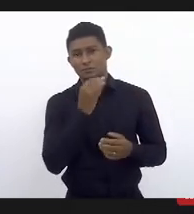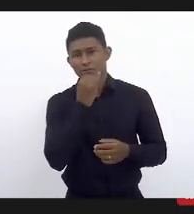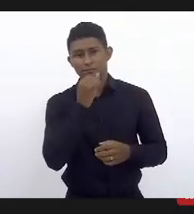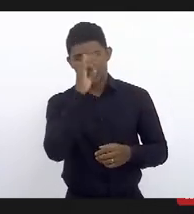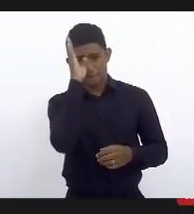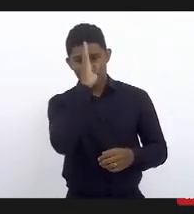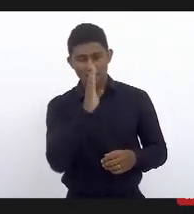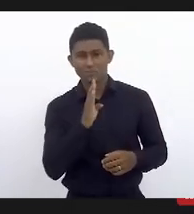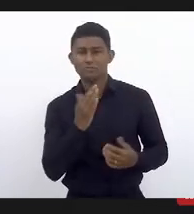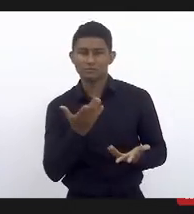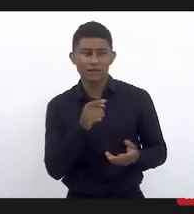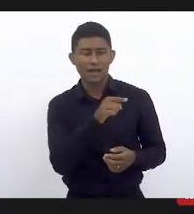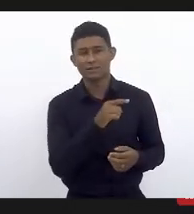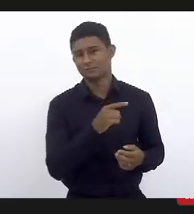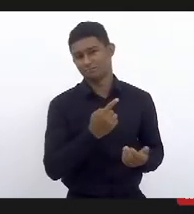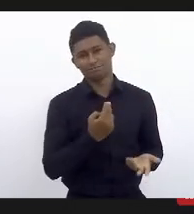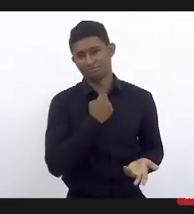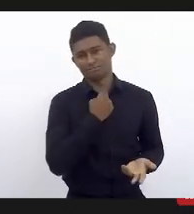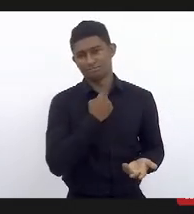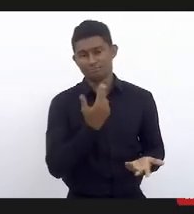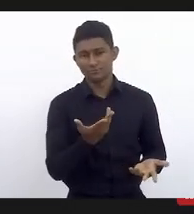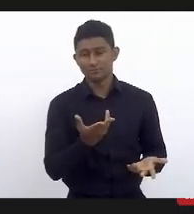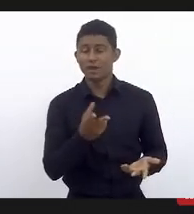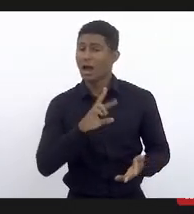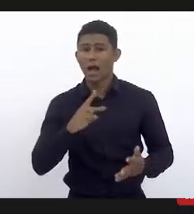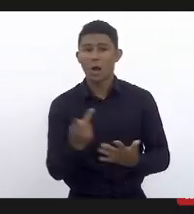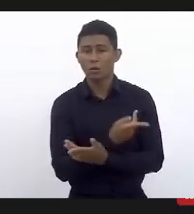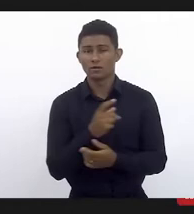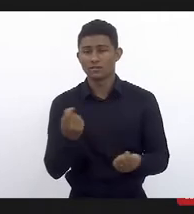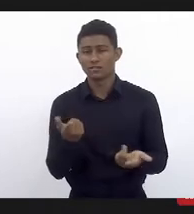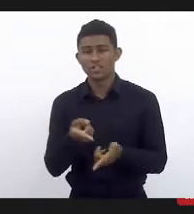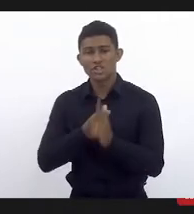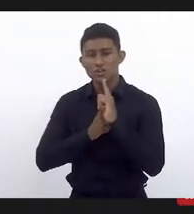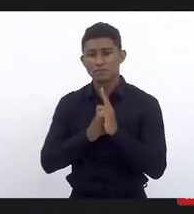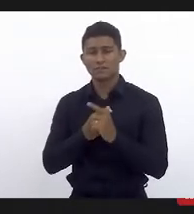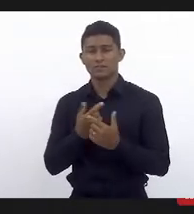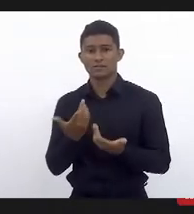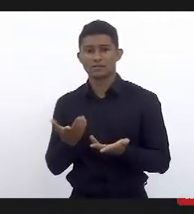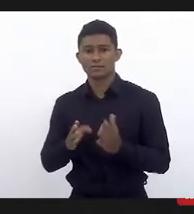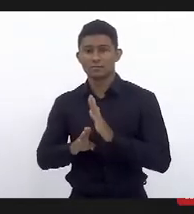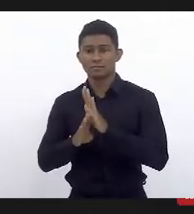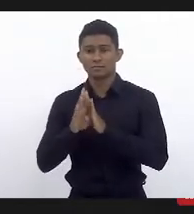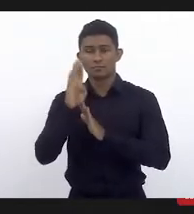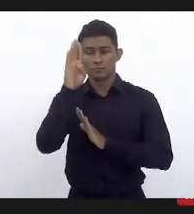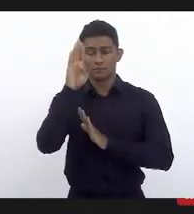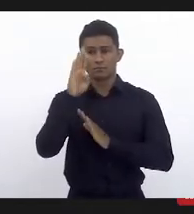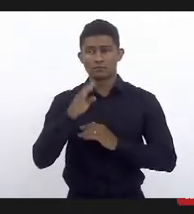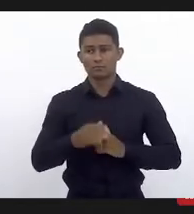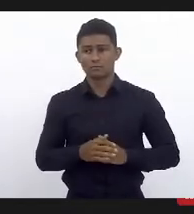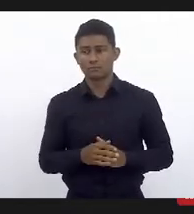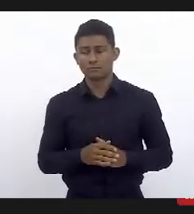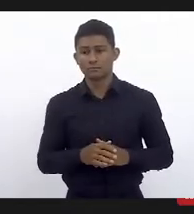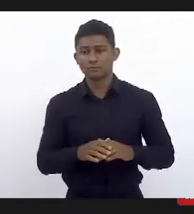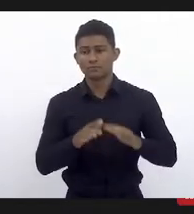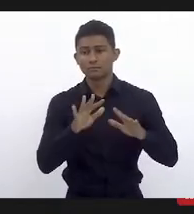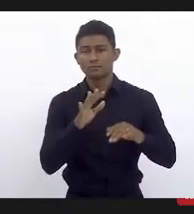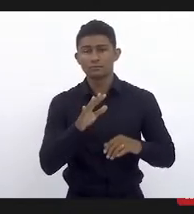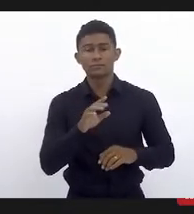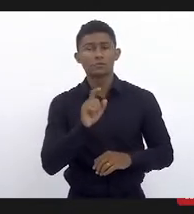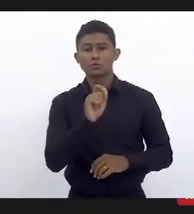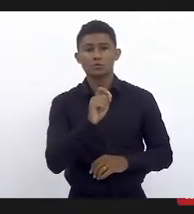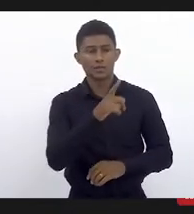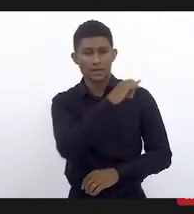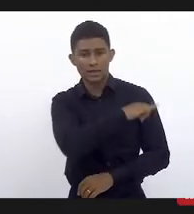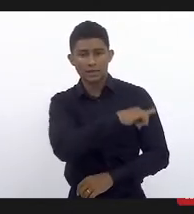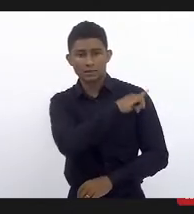que não emite. Então, nós vamos ter aumento da dívida. E como o Estado do Rio de Janeiro não pode emitir dinheiro, não tem jeito. ou